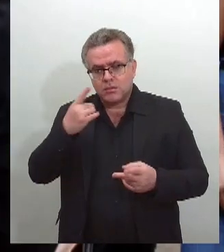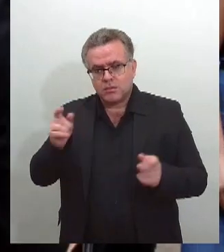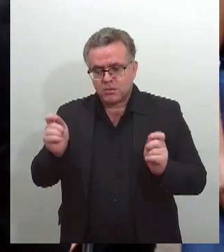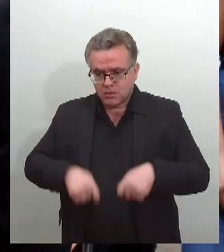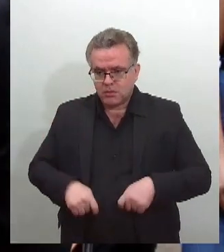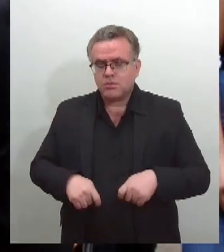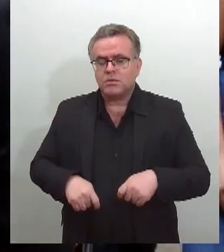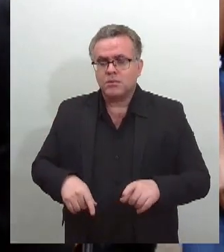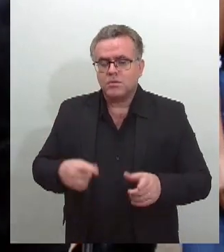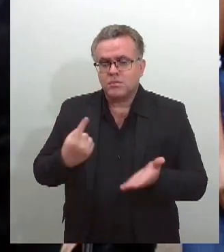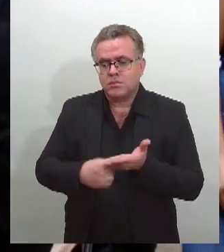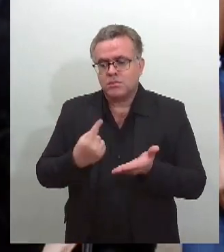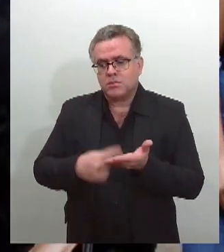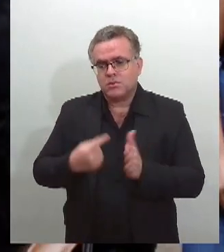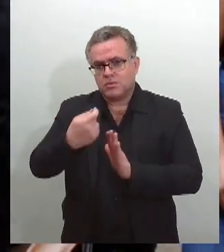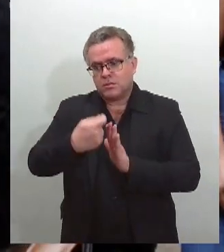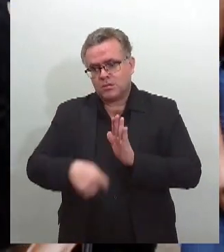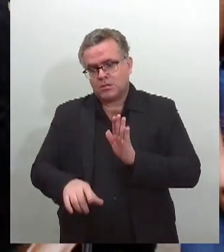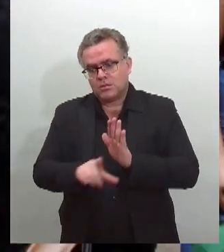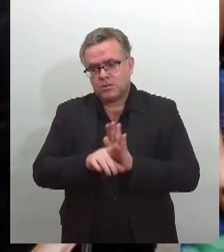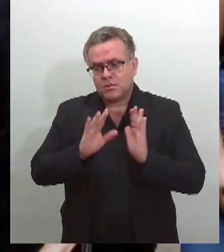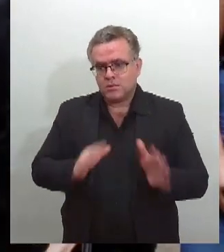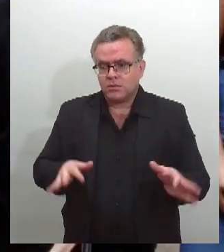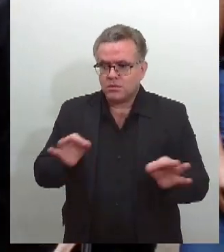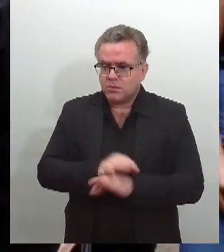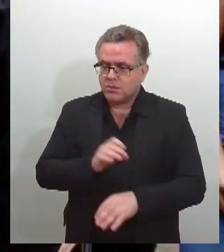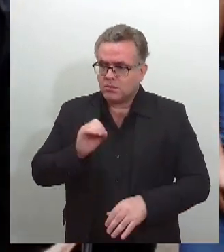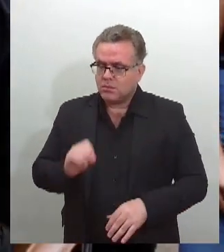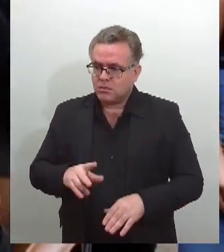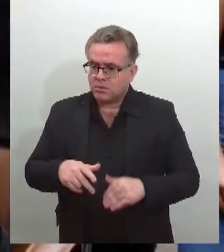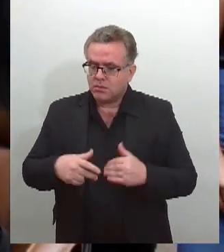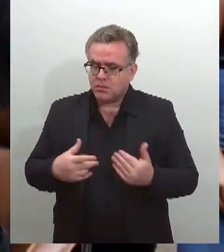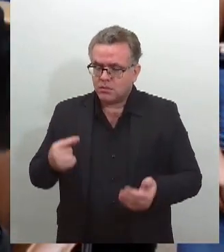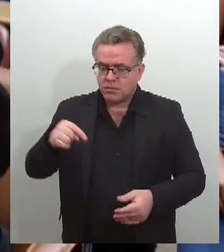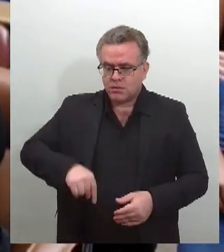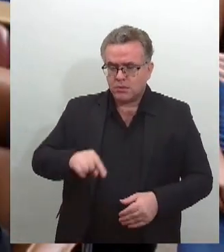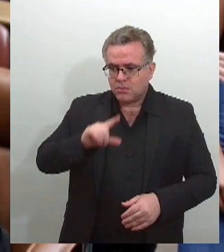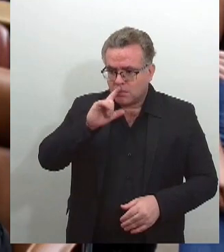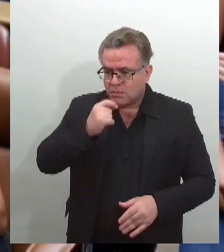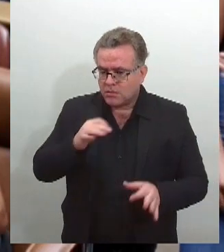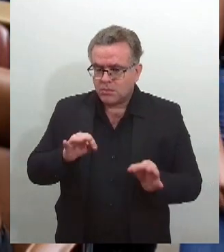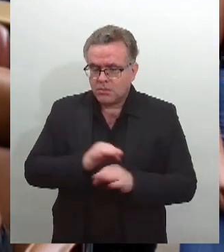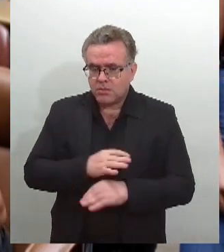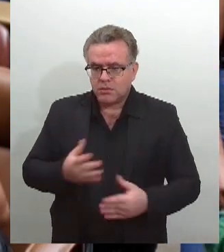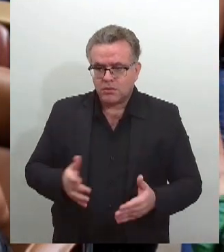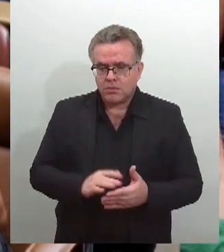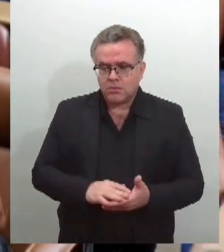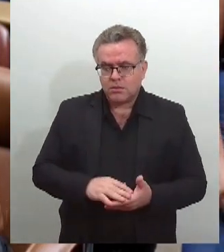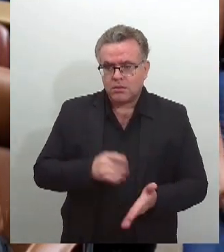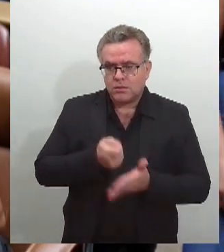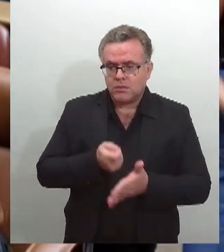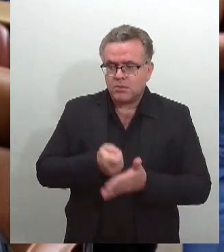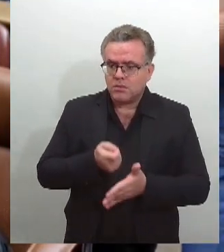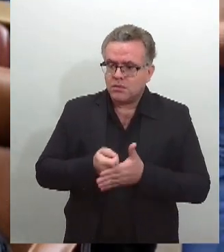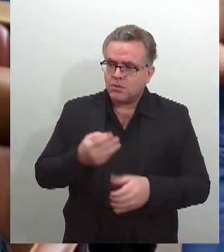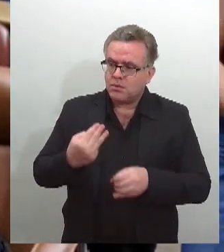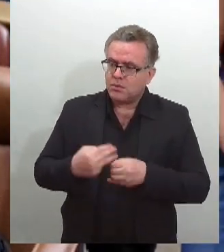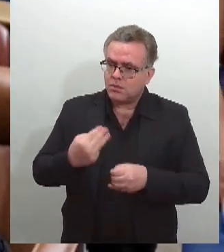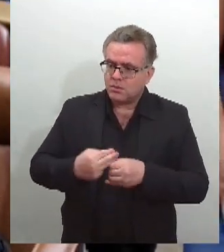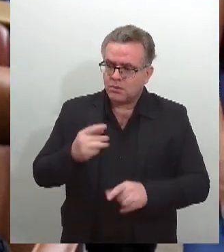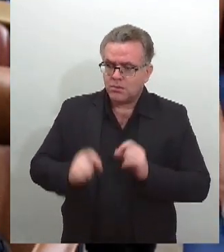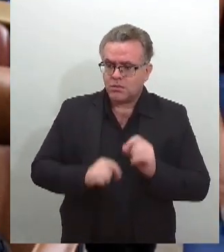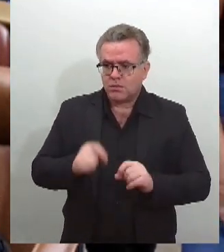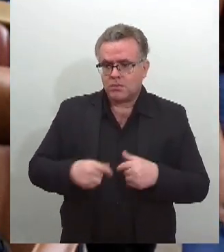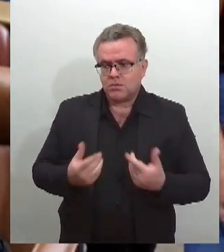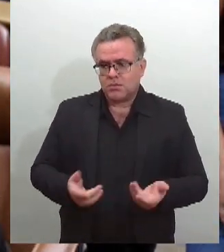já existente aqui no município de Aracaju que obrigava o município a ter intérprete de